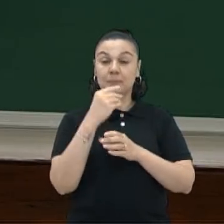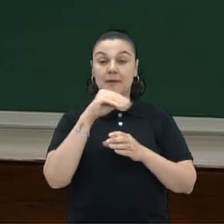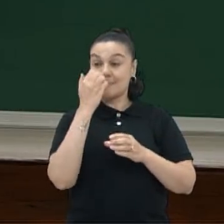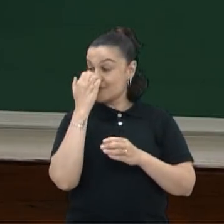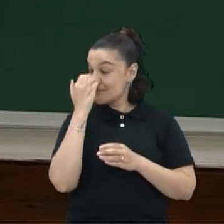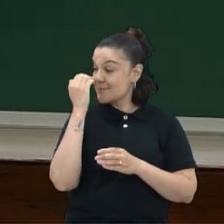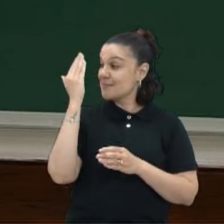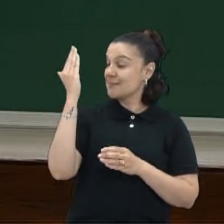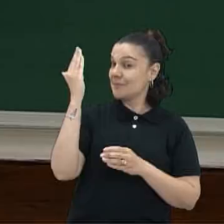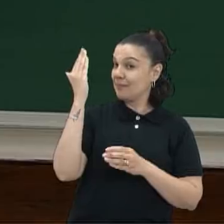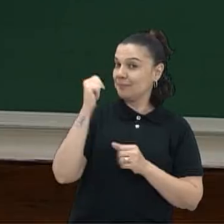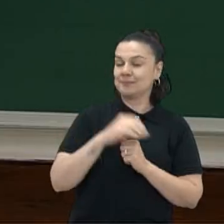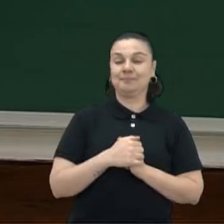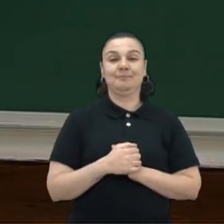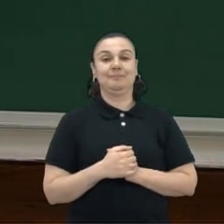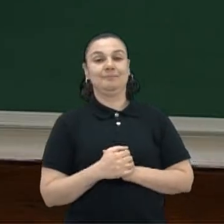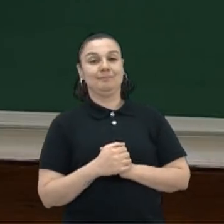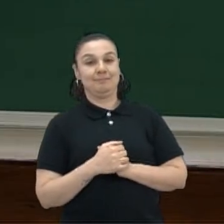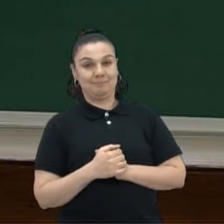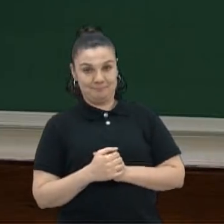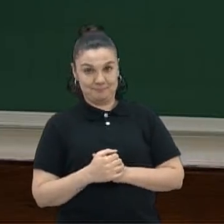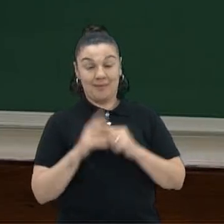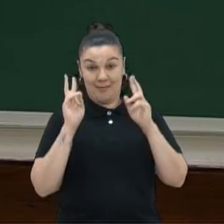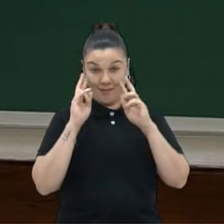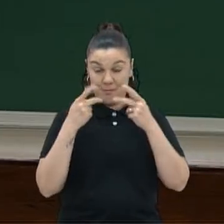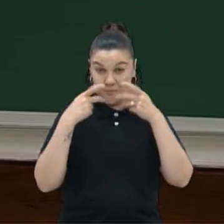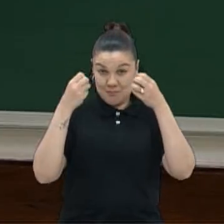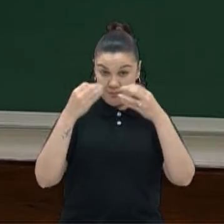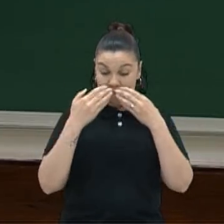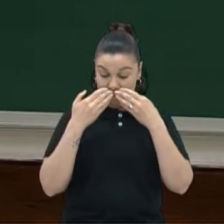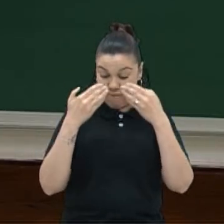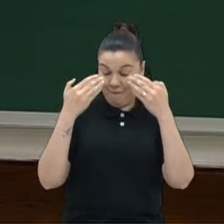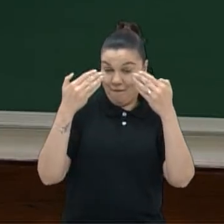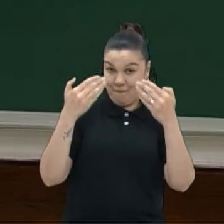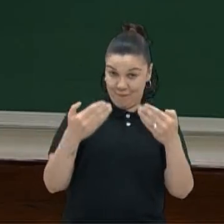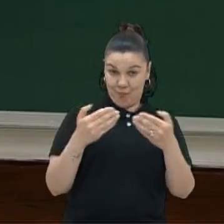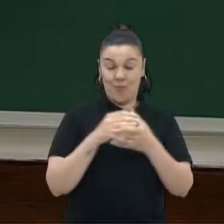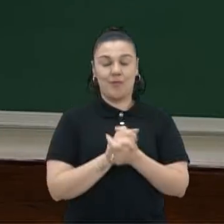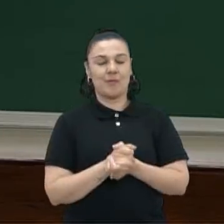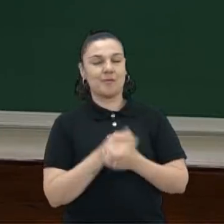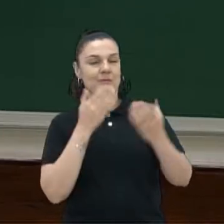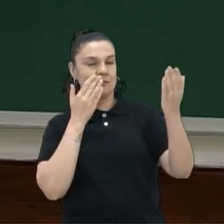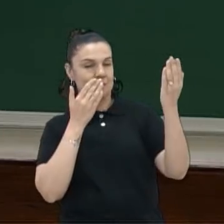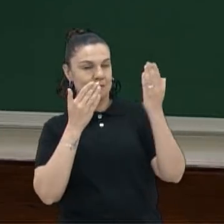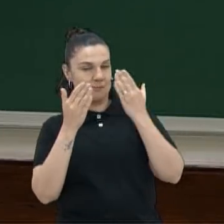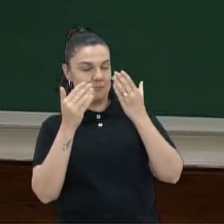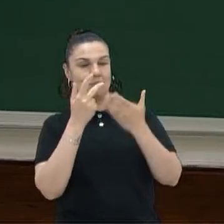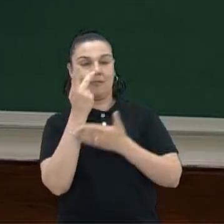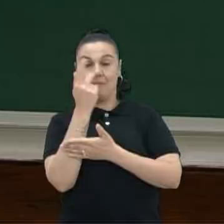agentes externos, certo? Estão lembrados? A gente acabou de analisar aquela imagem.